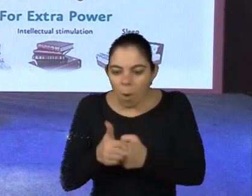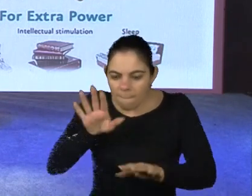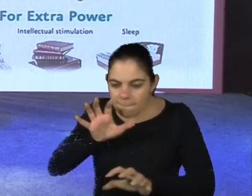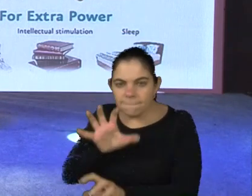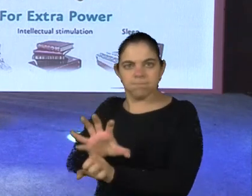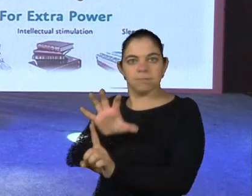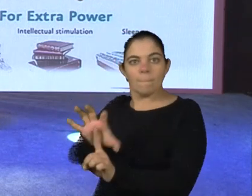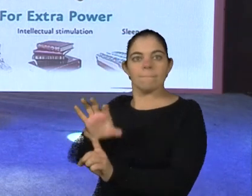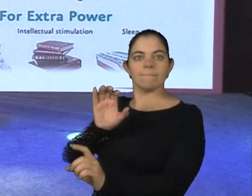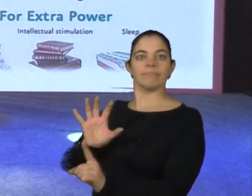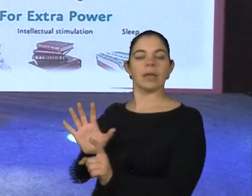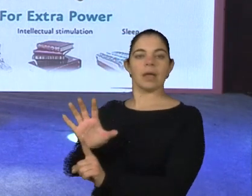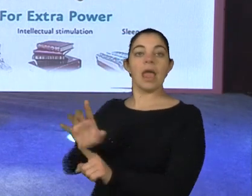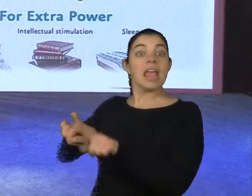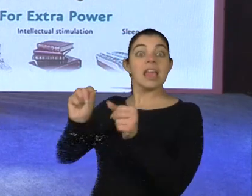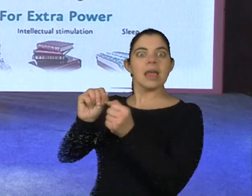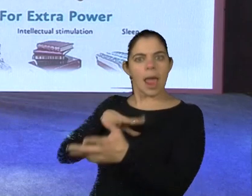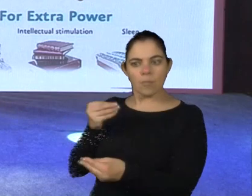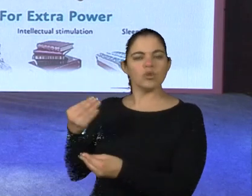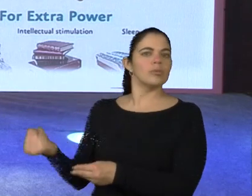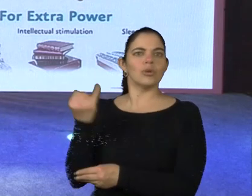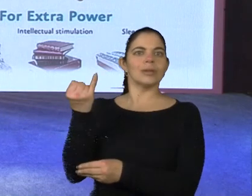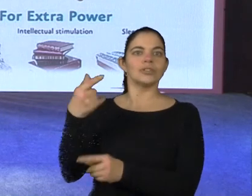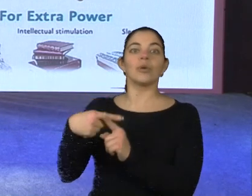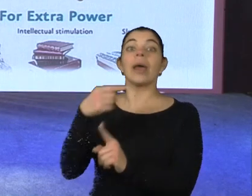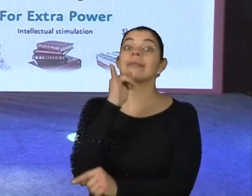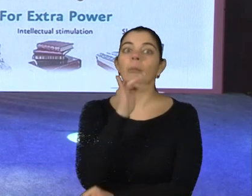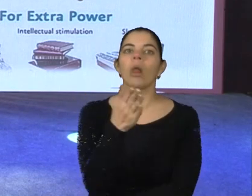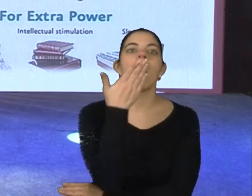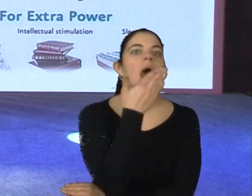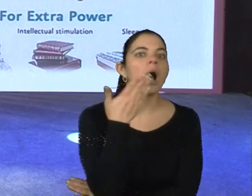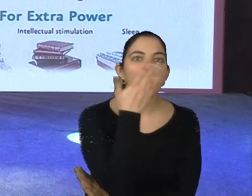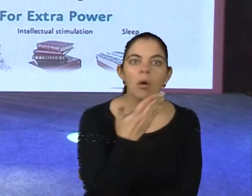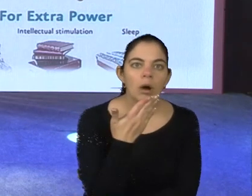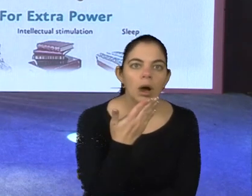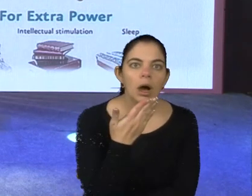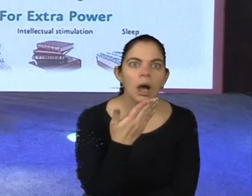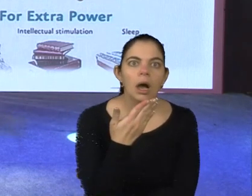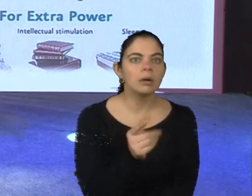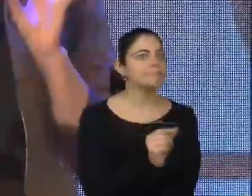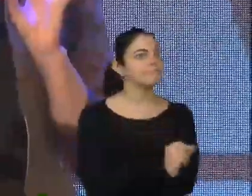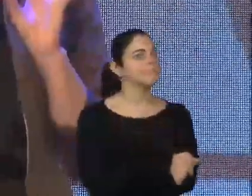no meu cérebro. E isso é importante. Açúcar é extremamente